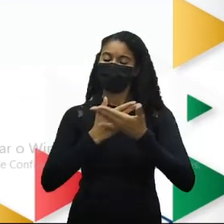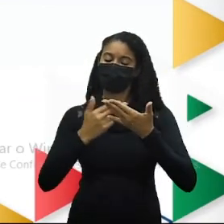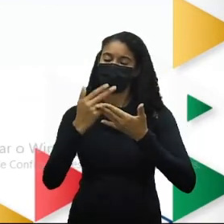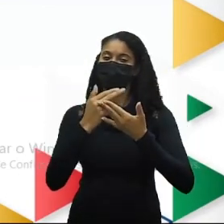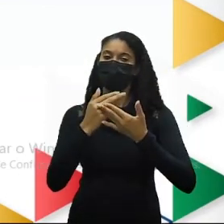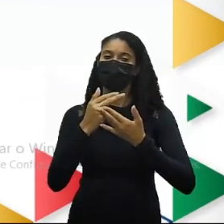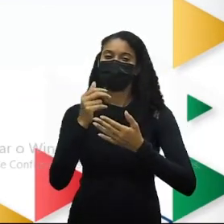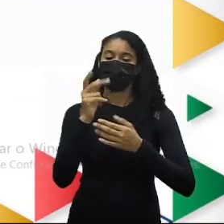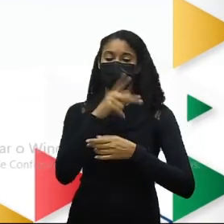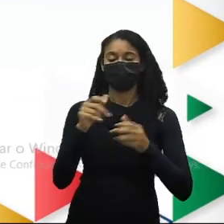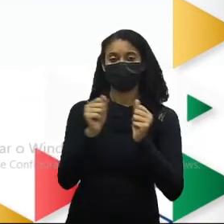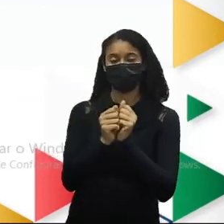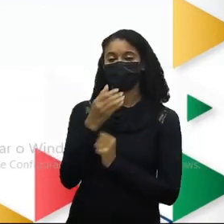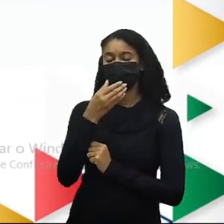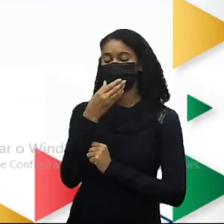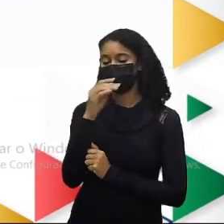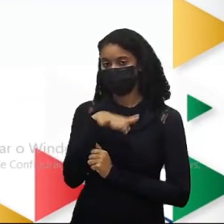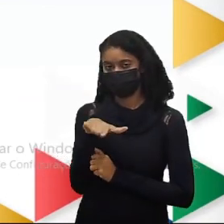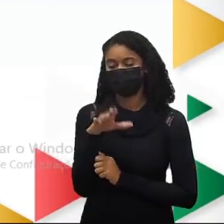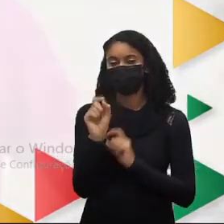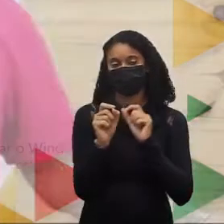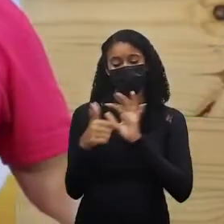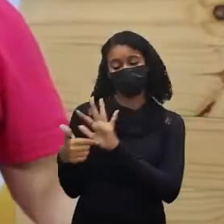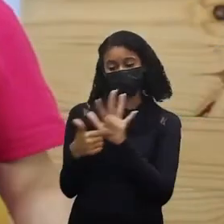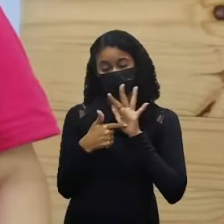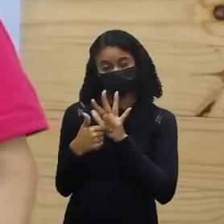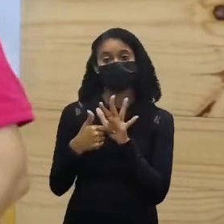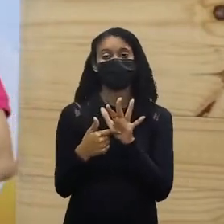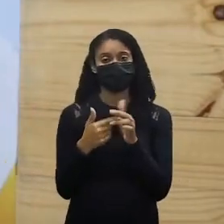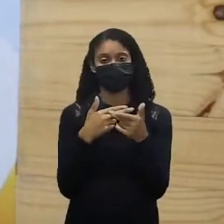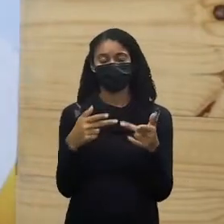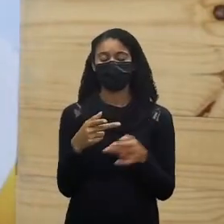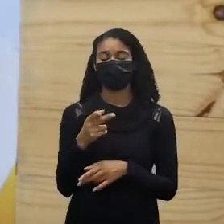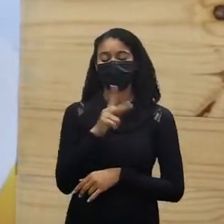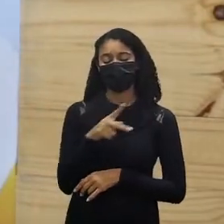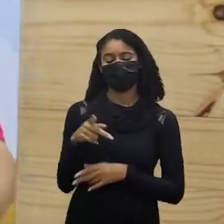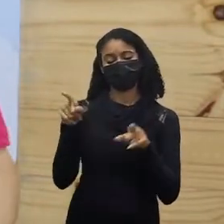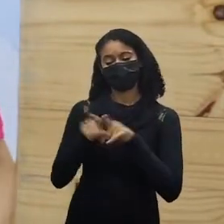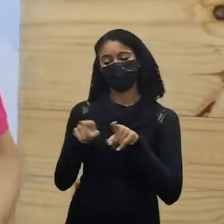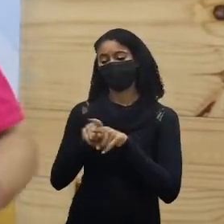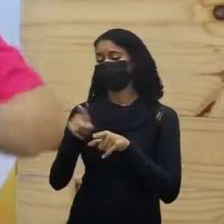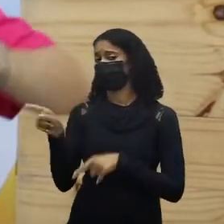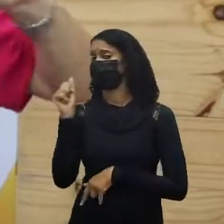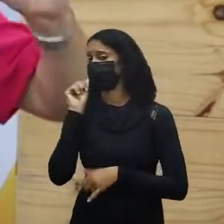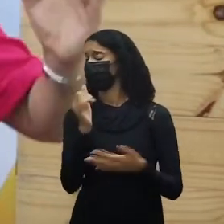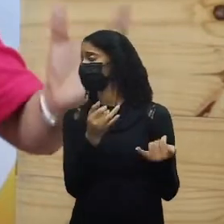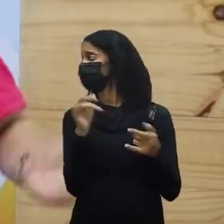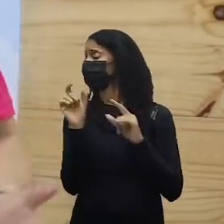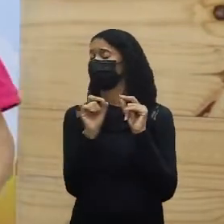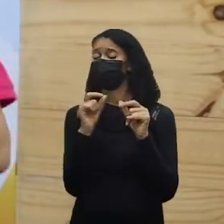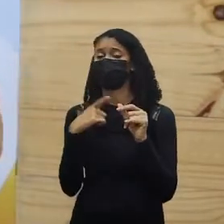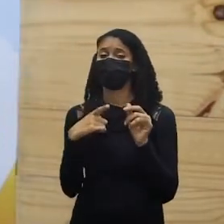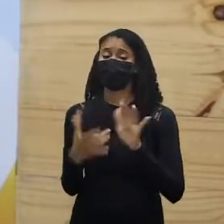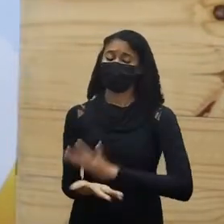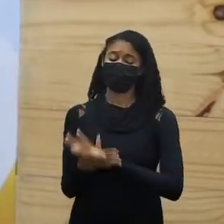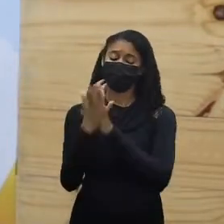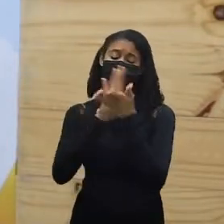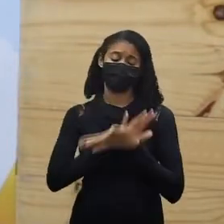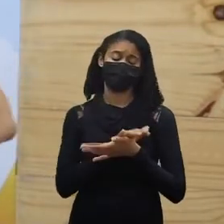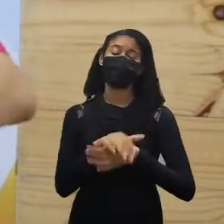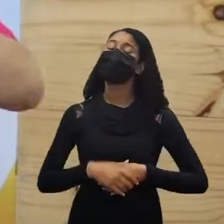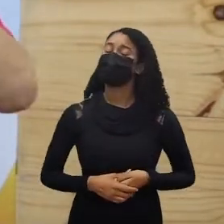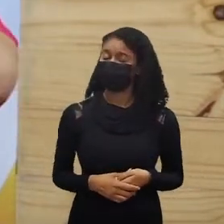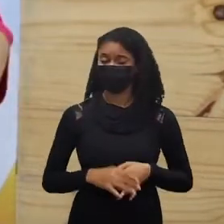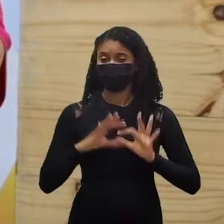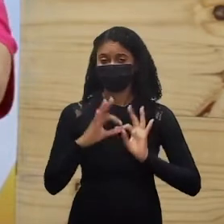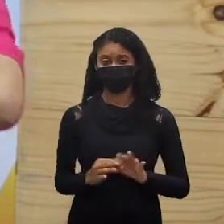certo? E a atitude, no caso anterior da personagem, a professora, e aqui a jovem, houve o preconceito, certo?